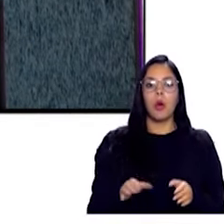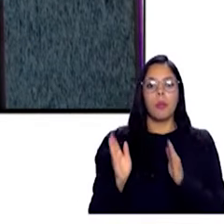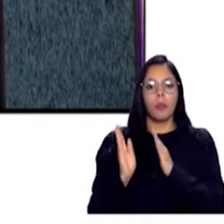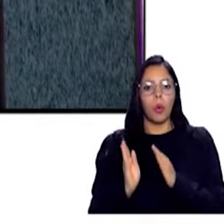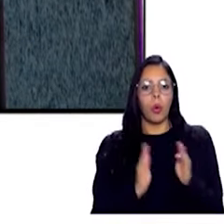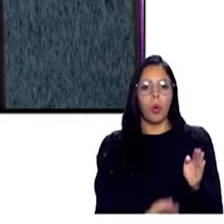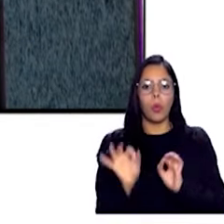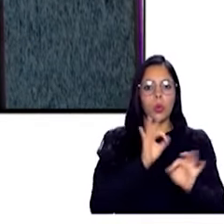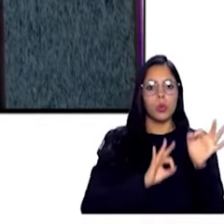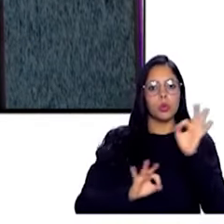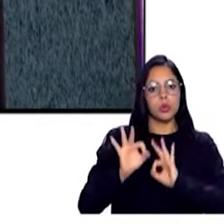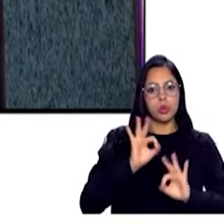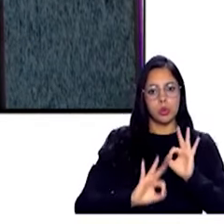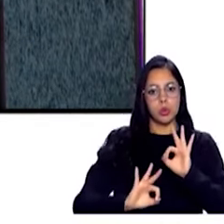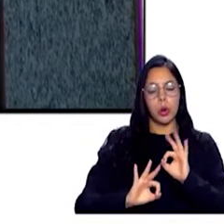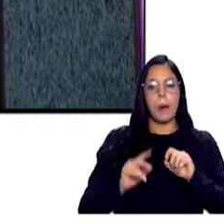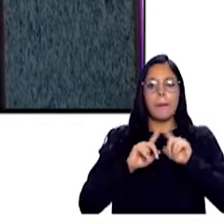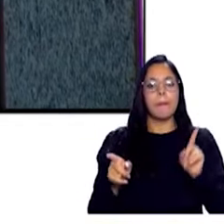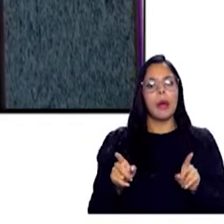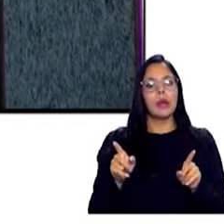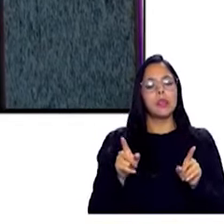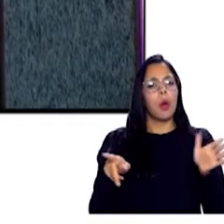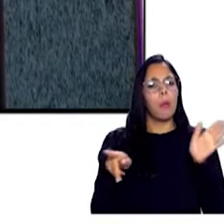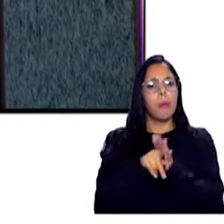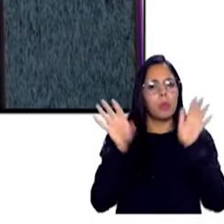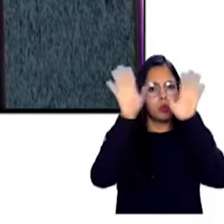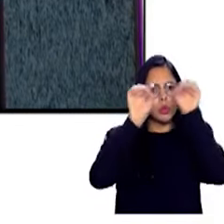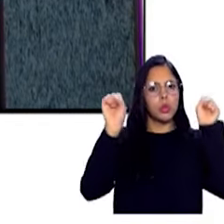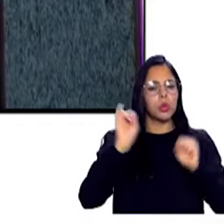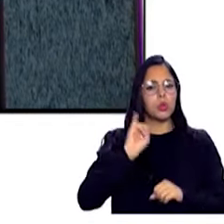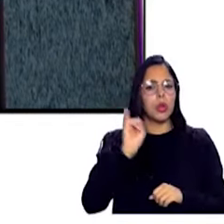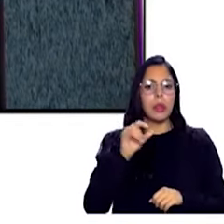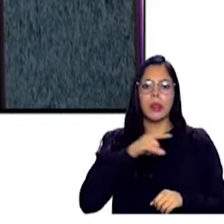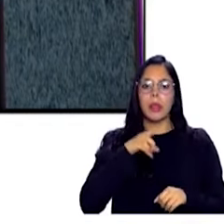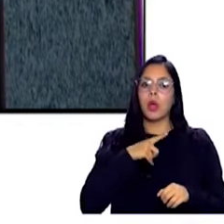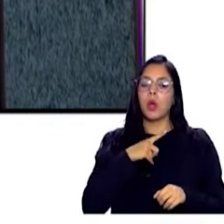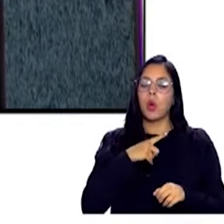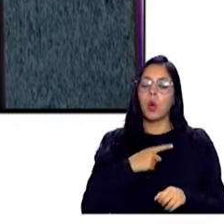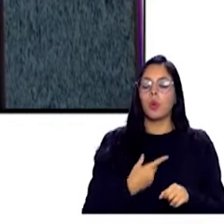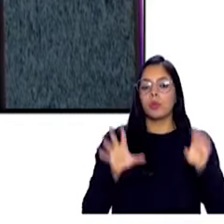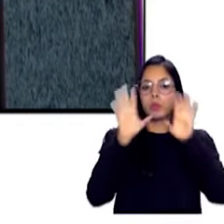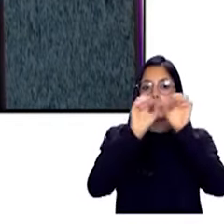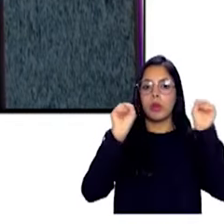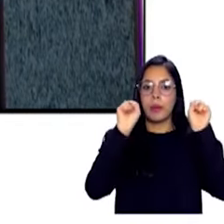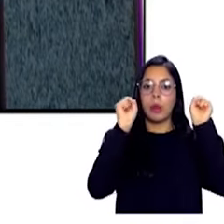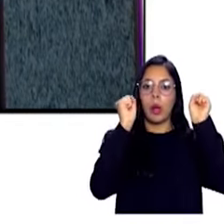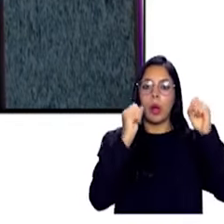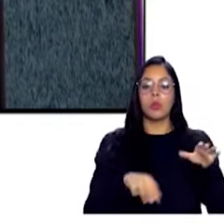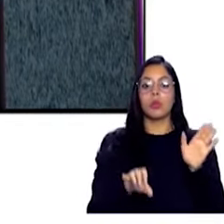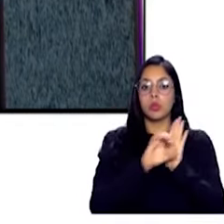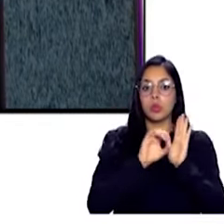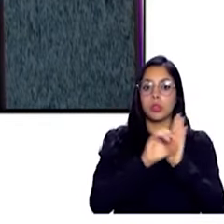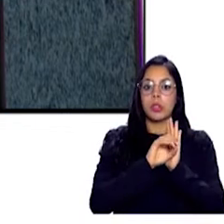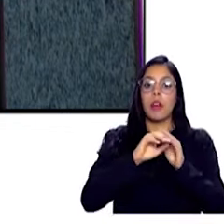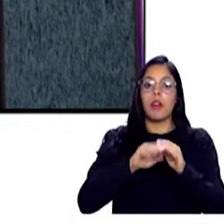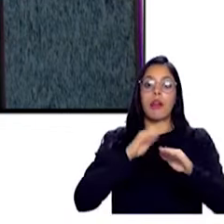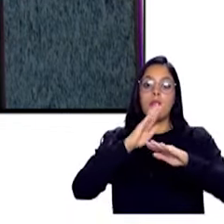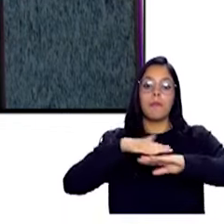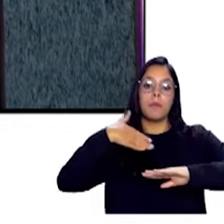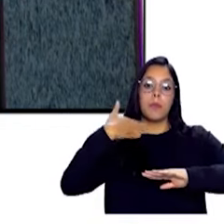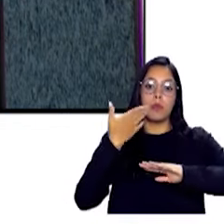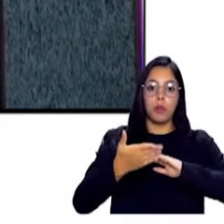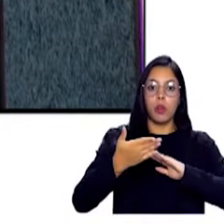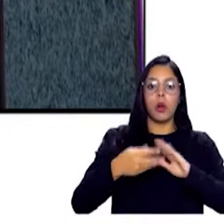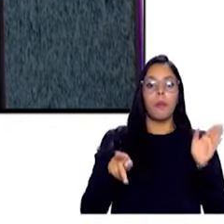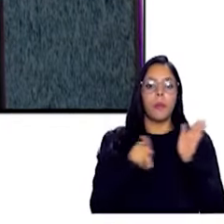ordenamento italiano nós temos tribunal constitucional situado fora da estrutura do